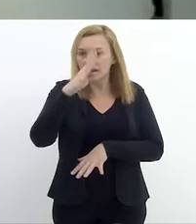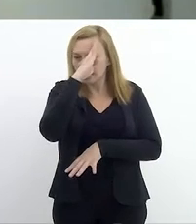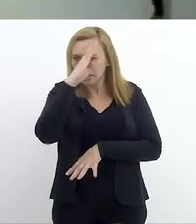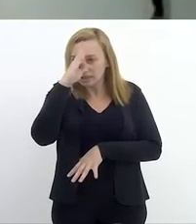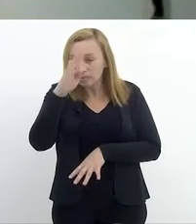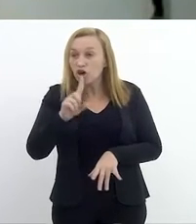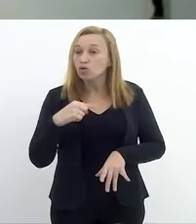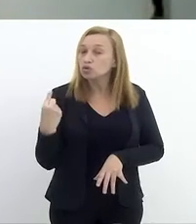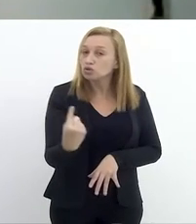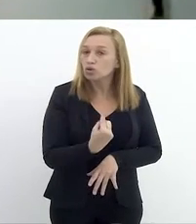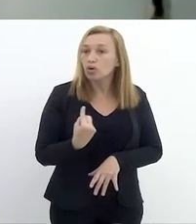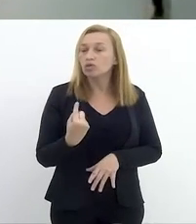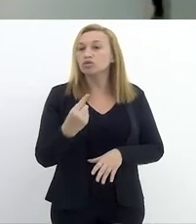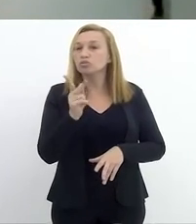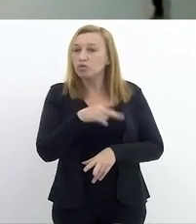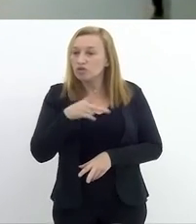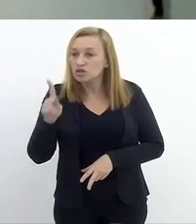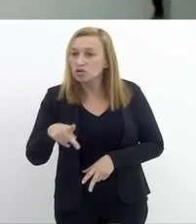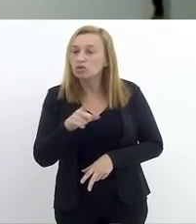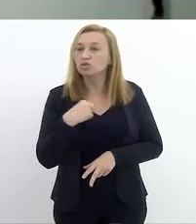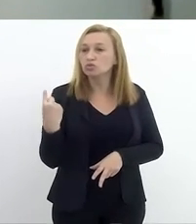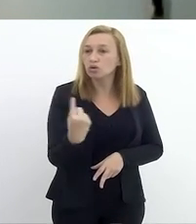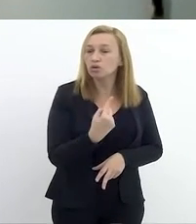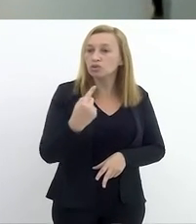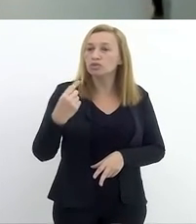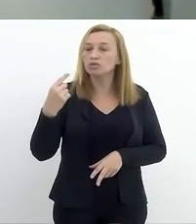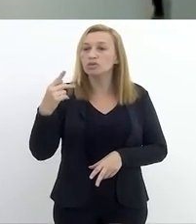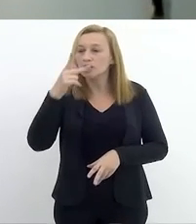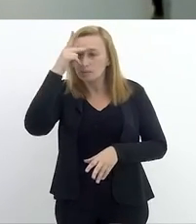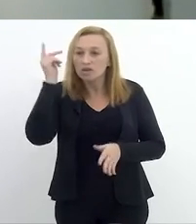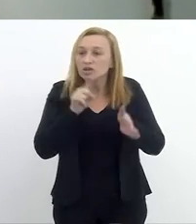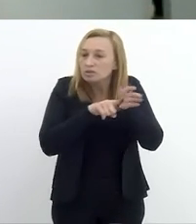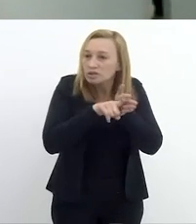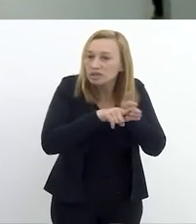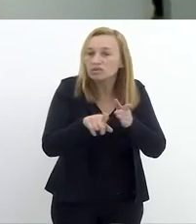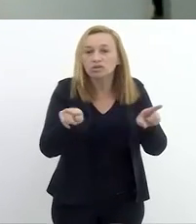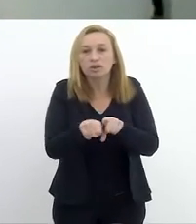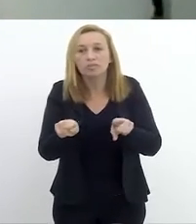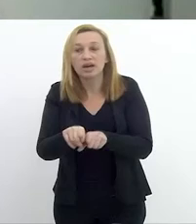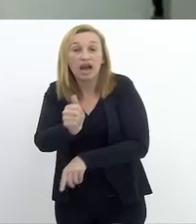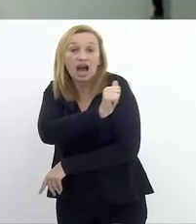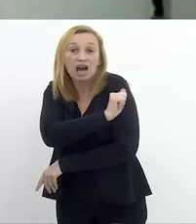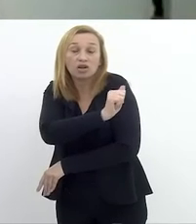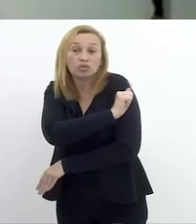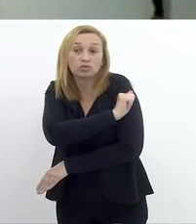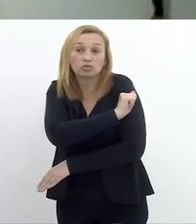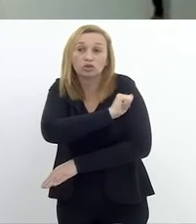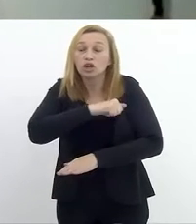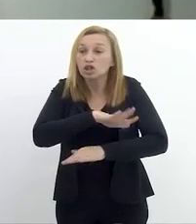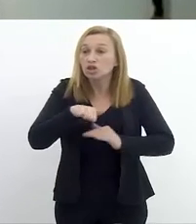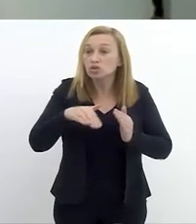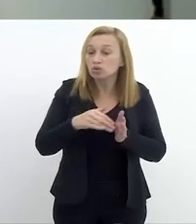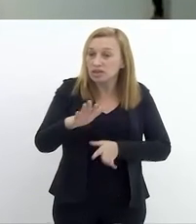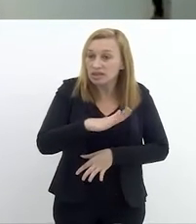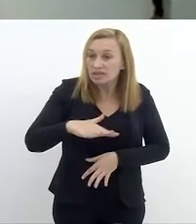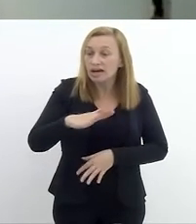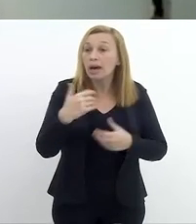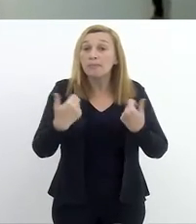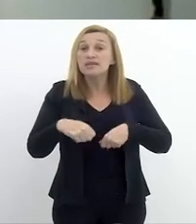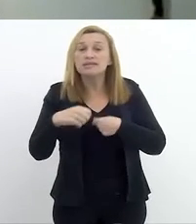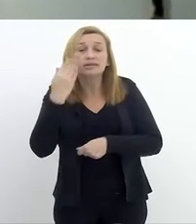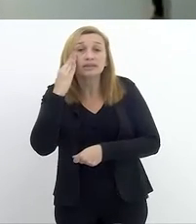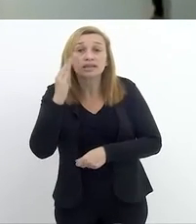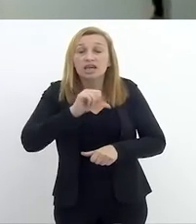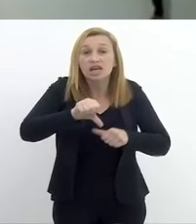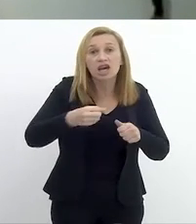nossos professores, os nossos pesquisadores, os nossos estudantes em todos os níveis, eles precisam entender que